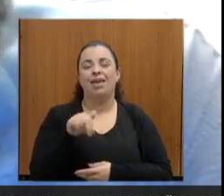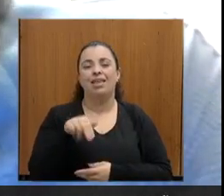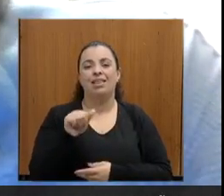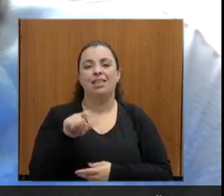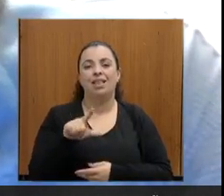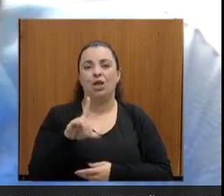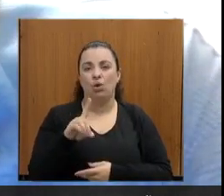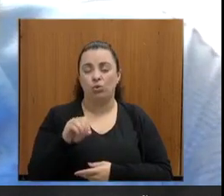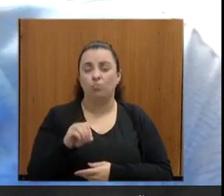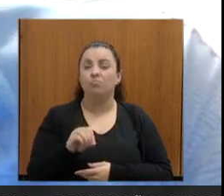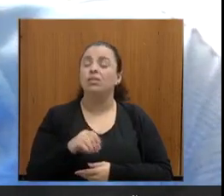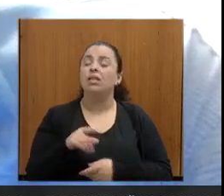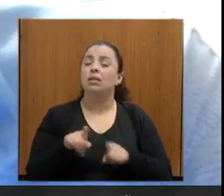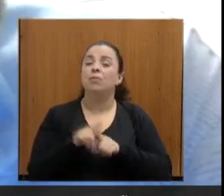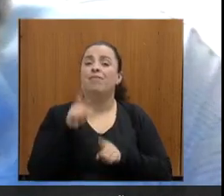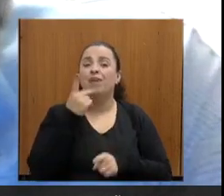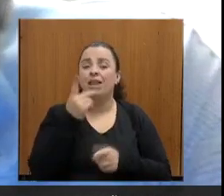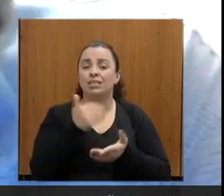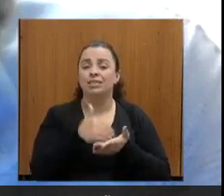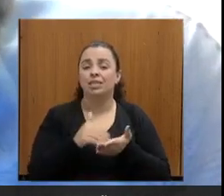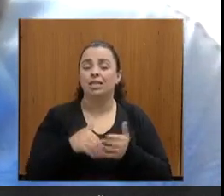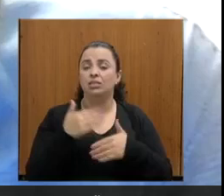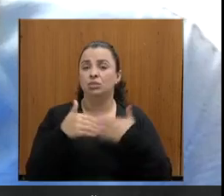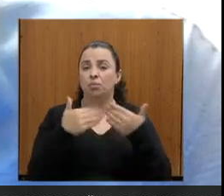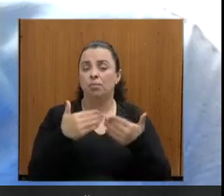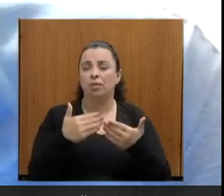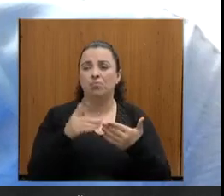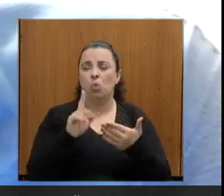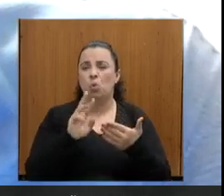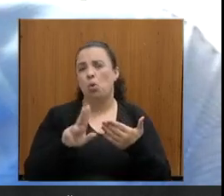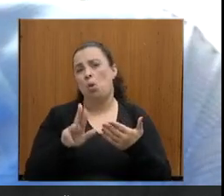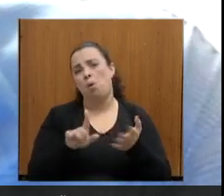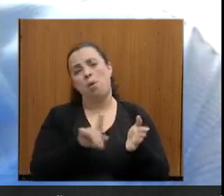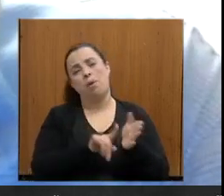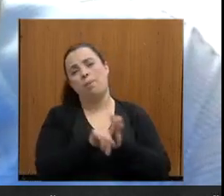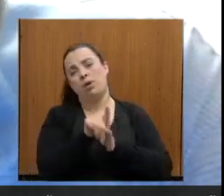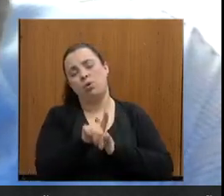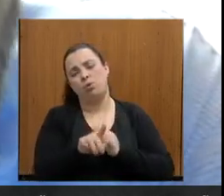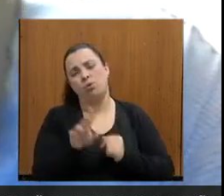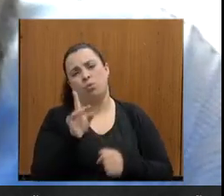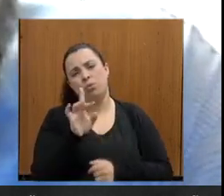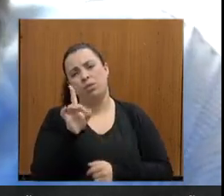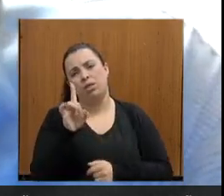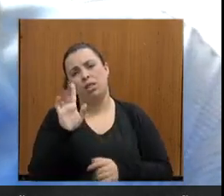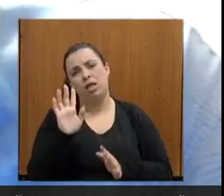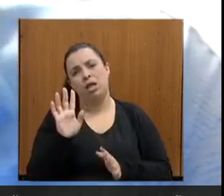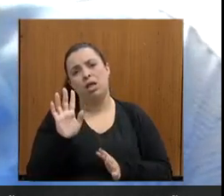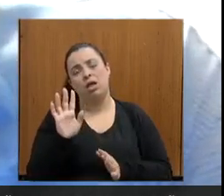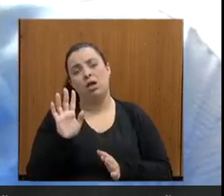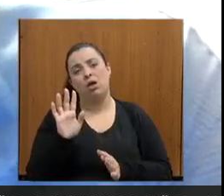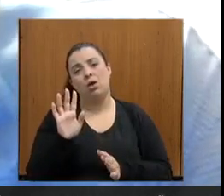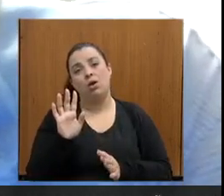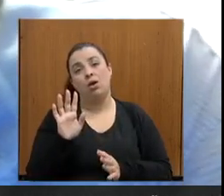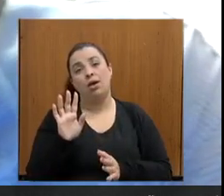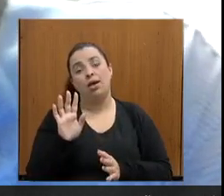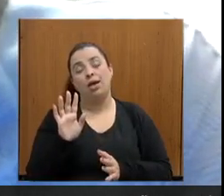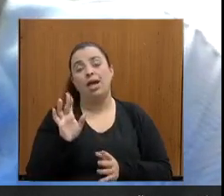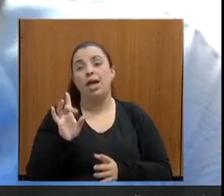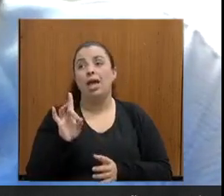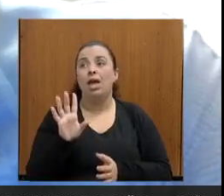aí da secretaria de desenvolvimento eu acho que não precisa nem ser pergunta não sabe deputados deputados né estão em prezinho